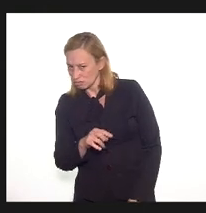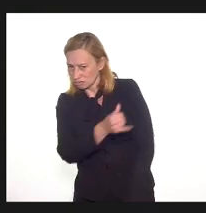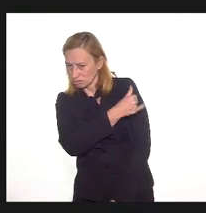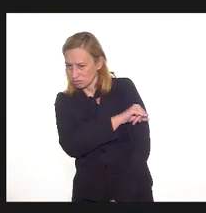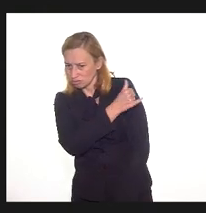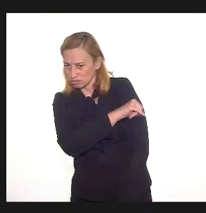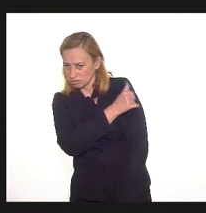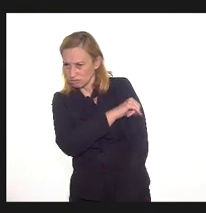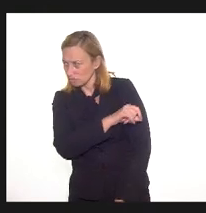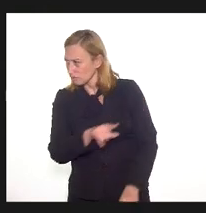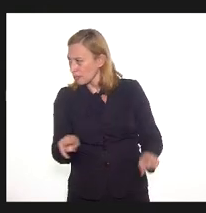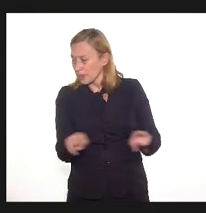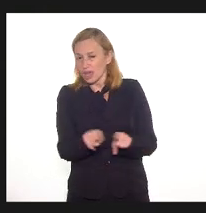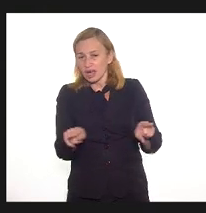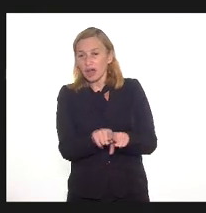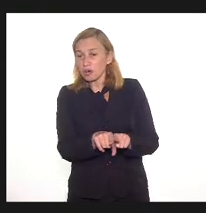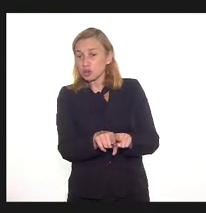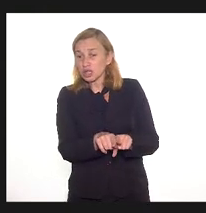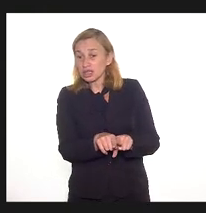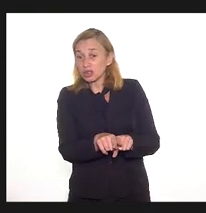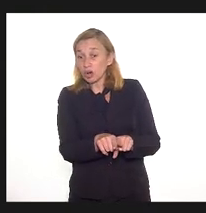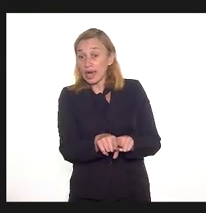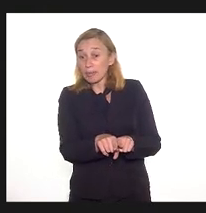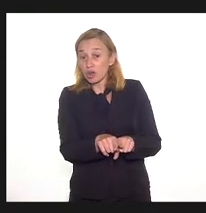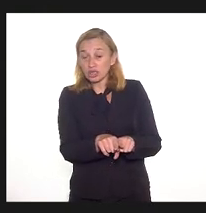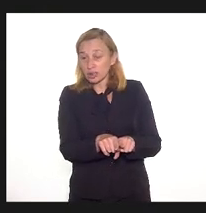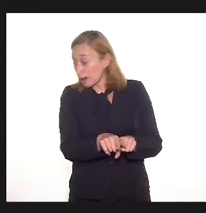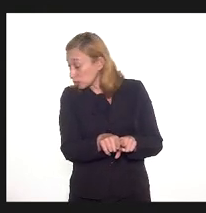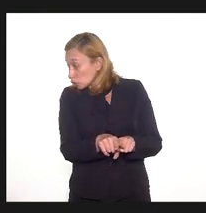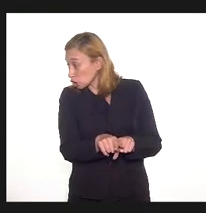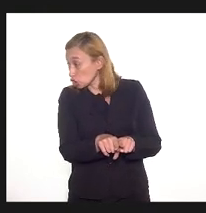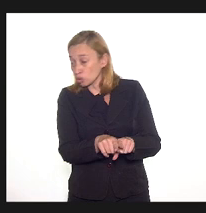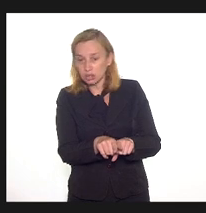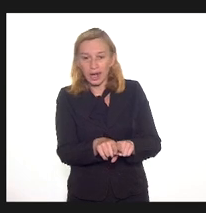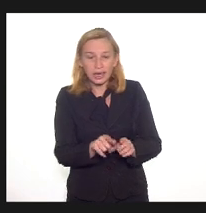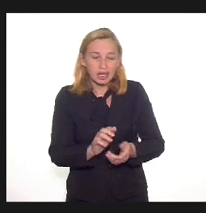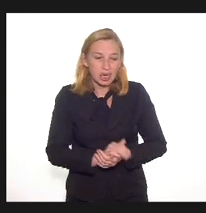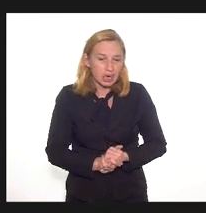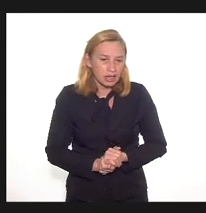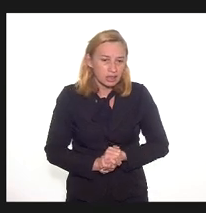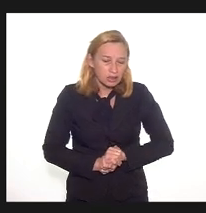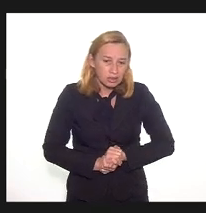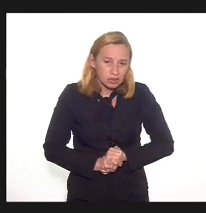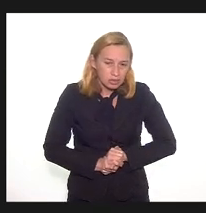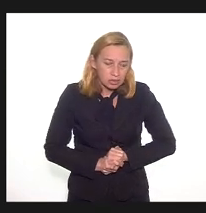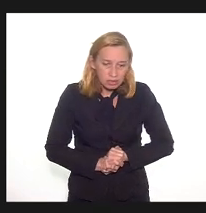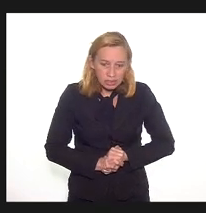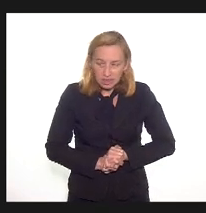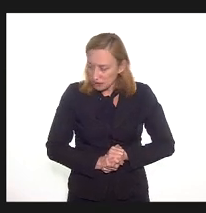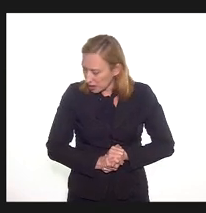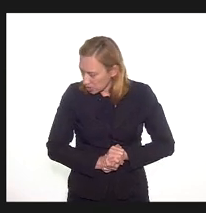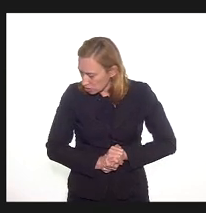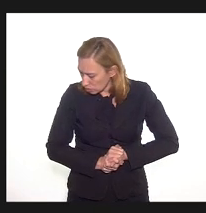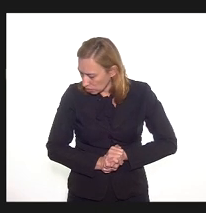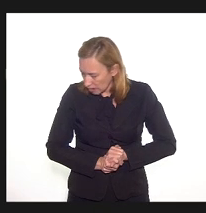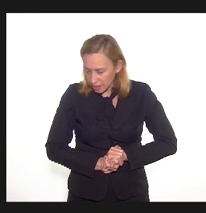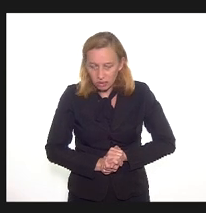também, inclusive, a gente tem uma indústria forte de fornecimento de bens e serviços.